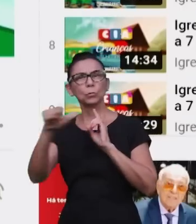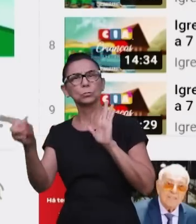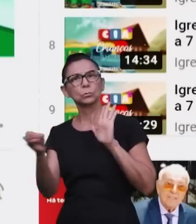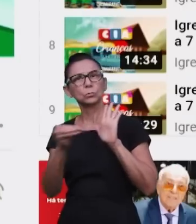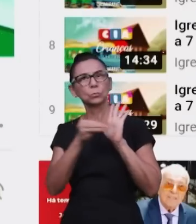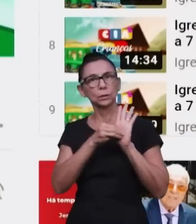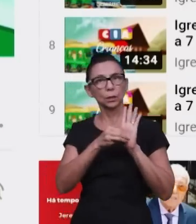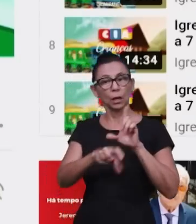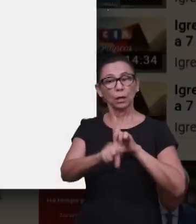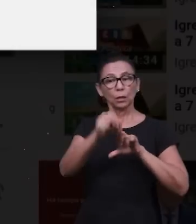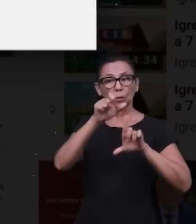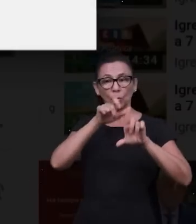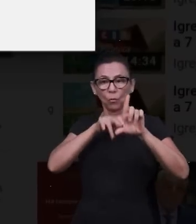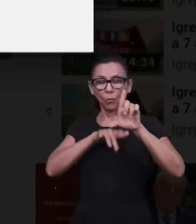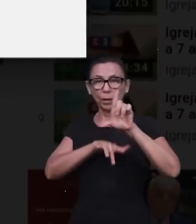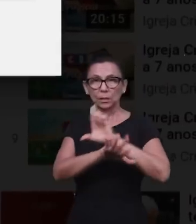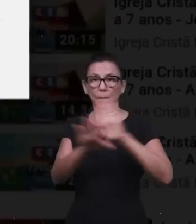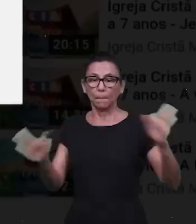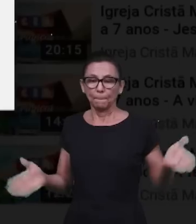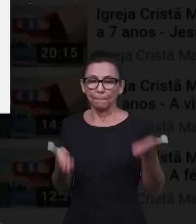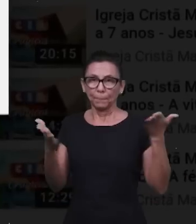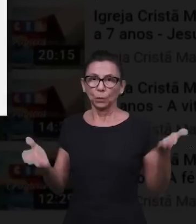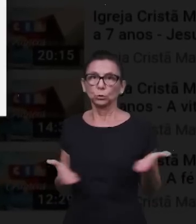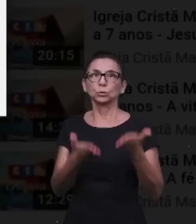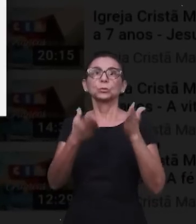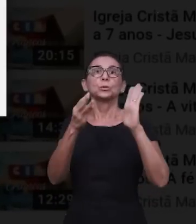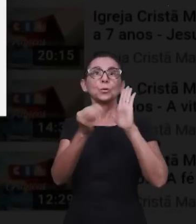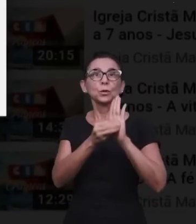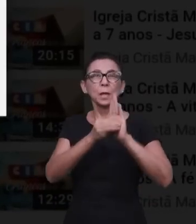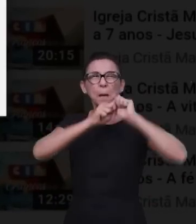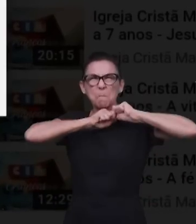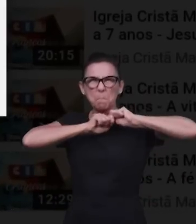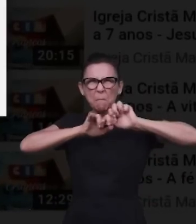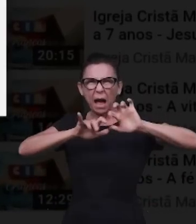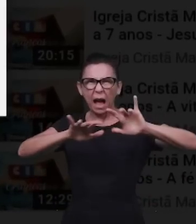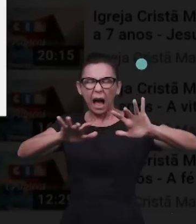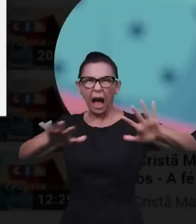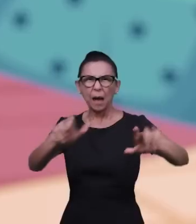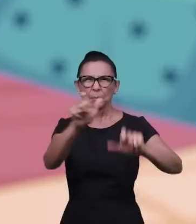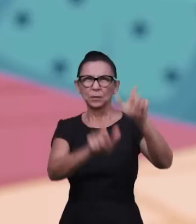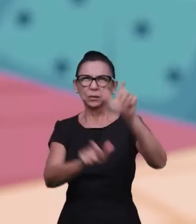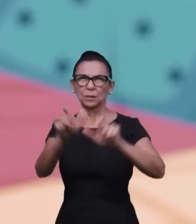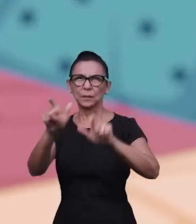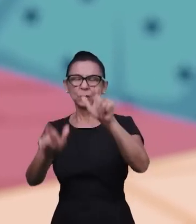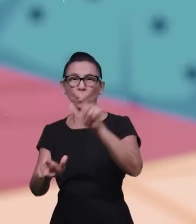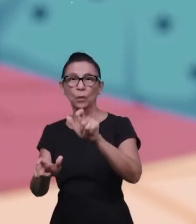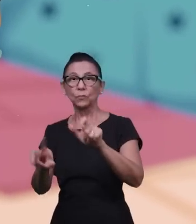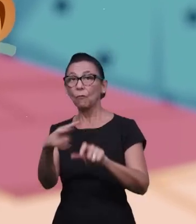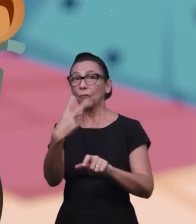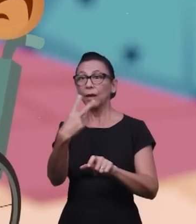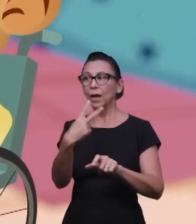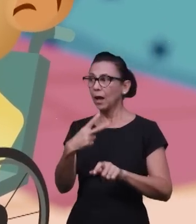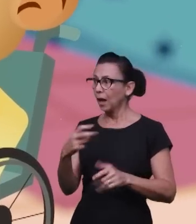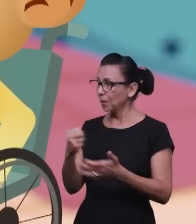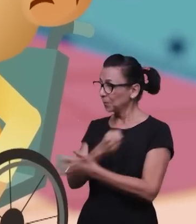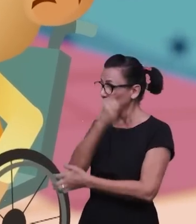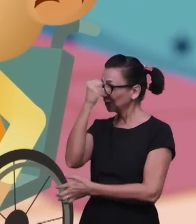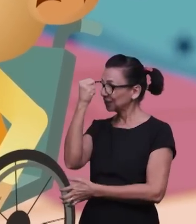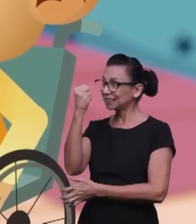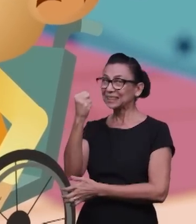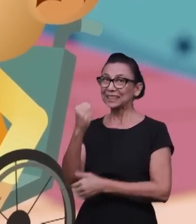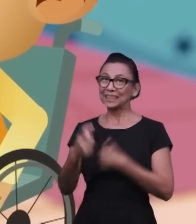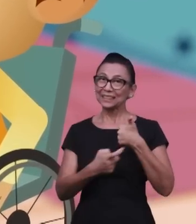recomendamos que envie a sua experiência. Vai fazer parte do nosso acervo e é um grupo que examina essas experiências. São maravilhosas. E por final,